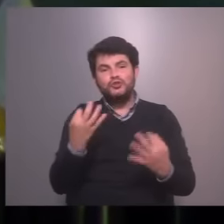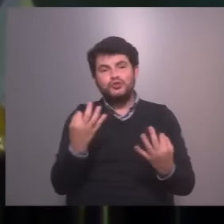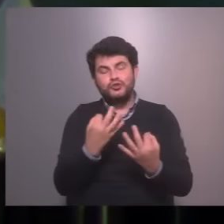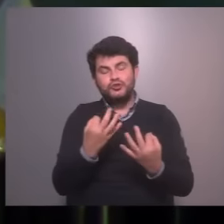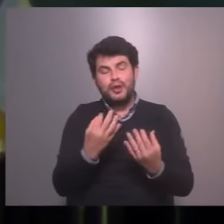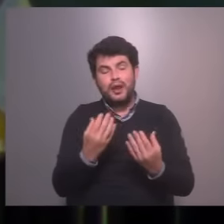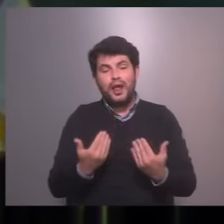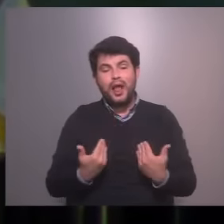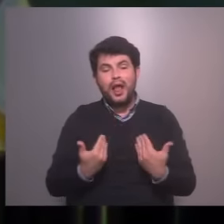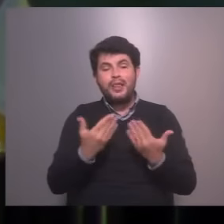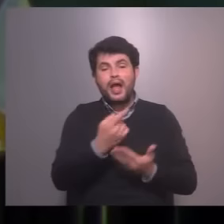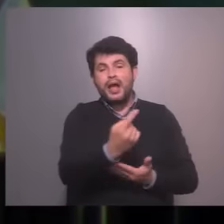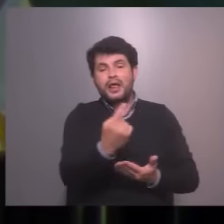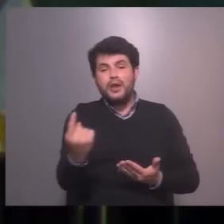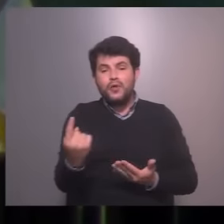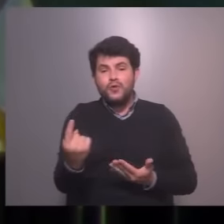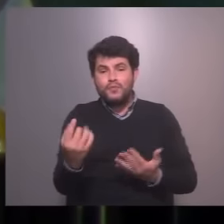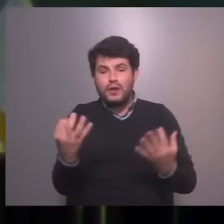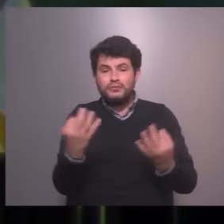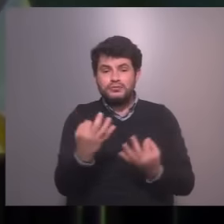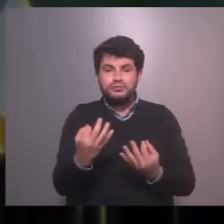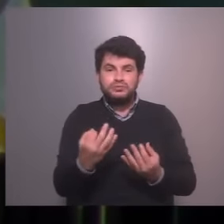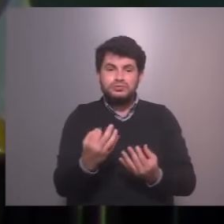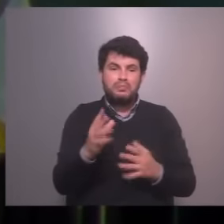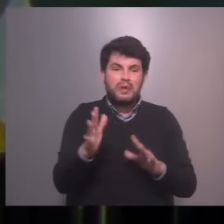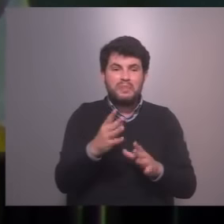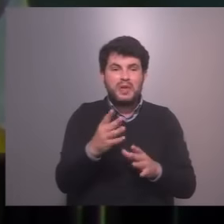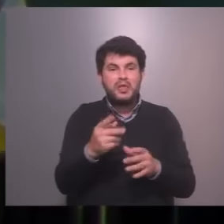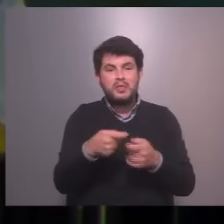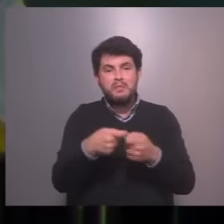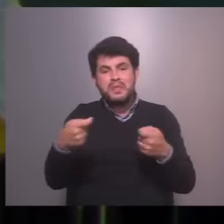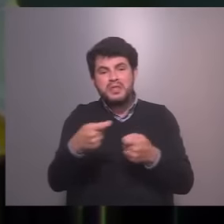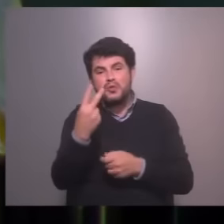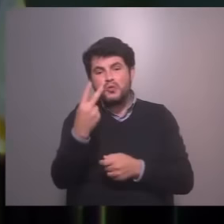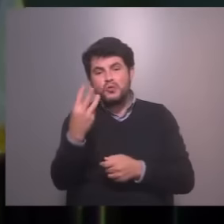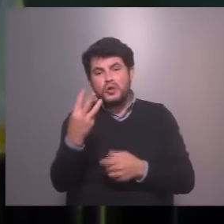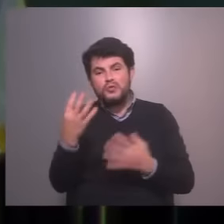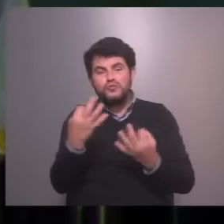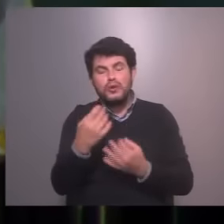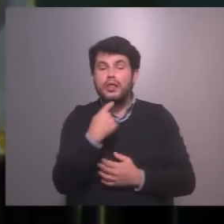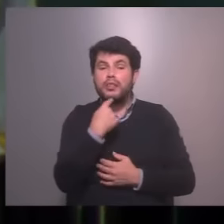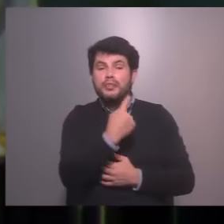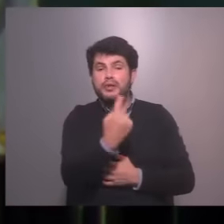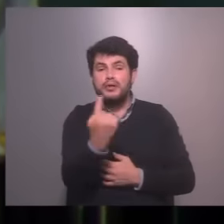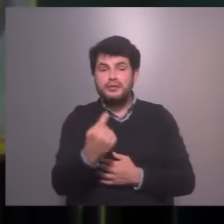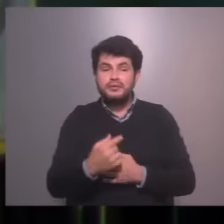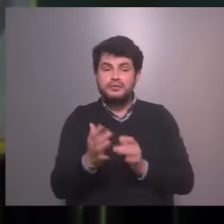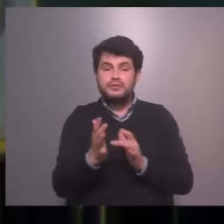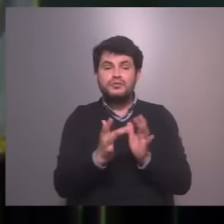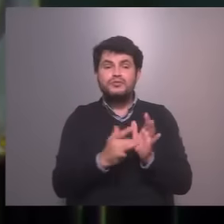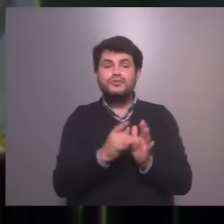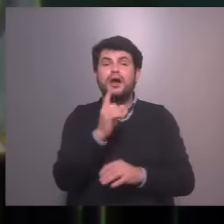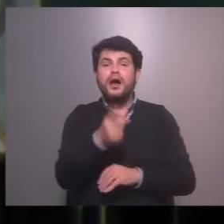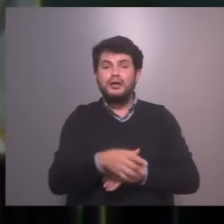pedra, destinadas à purificação dos judeus, levando cada uma de